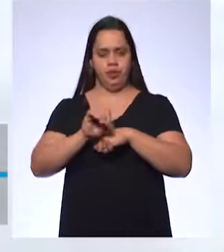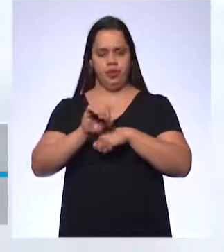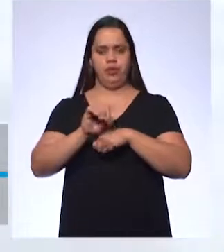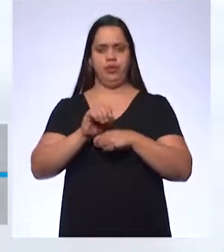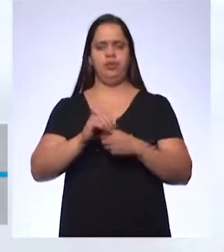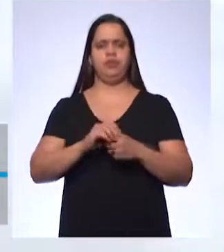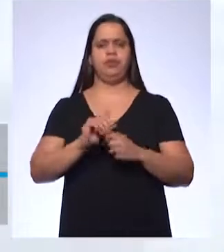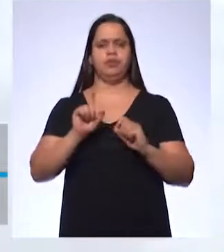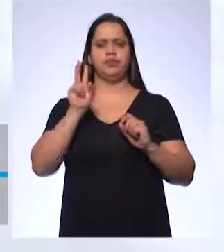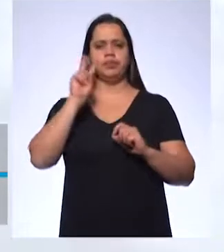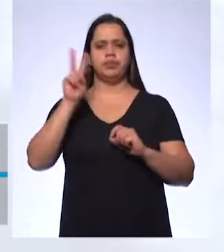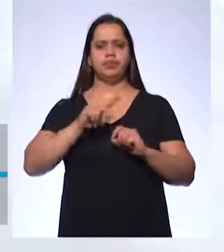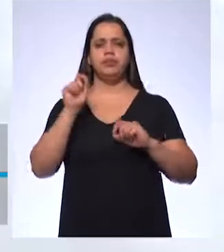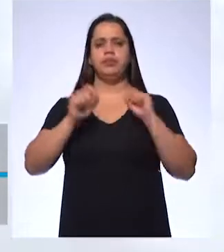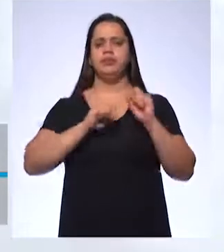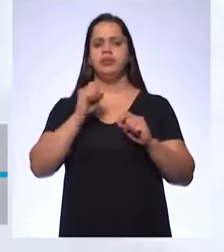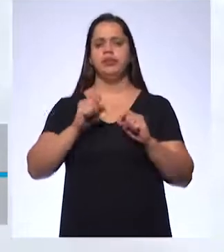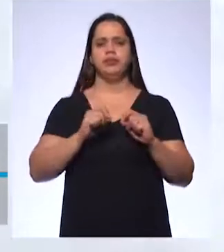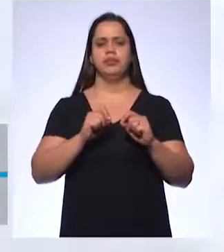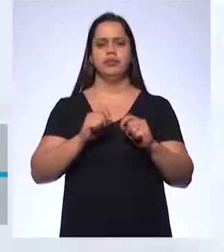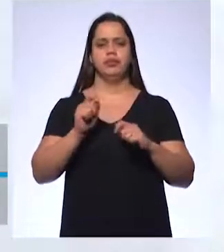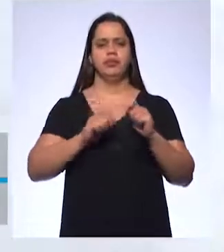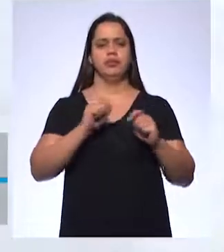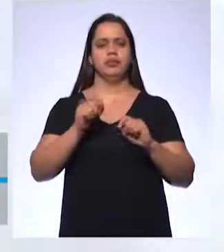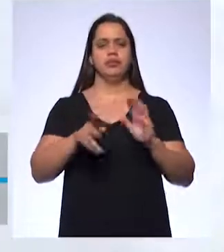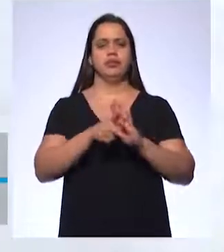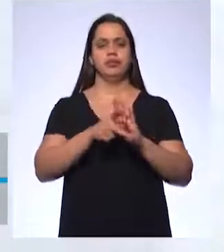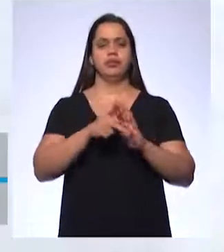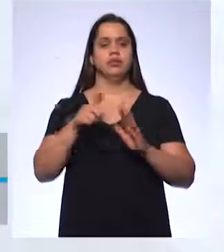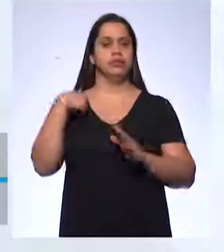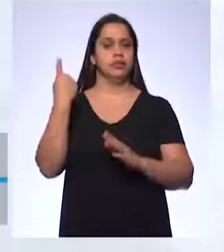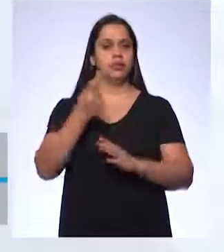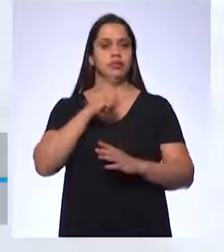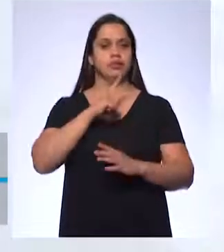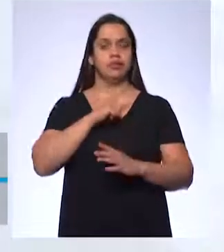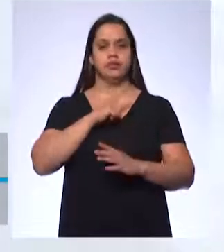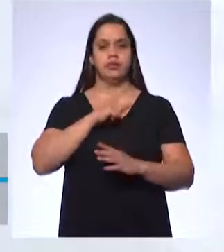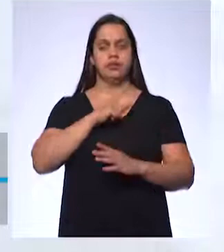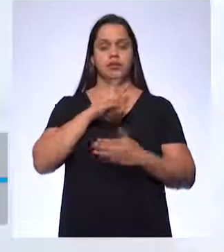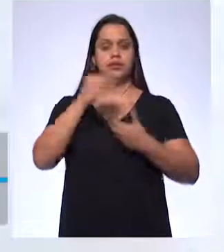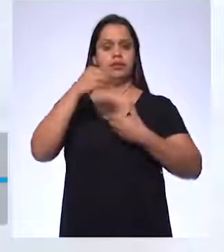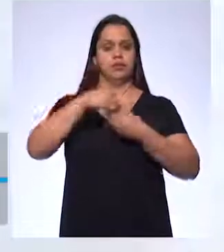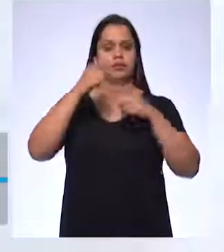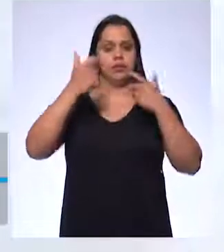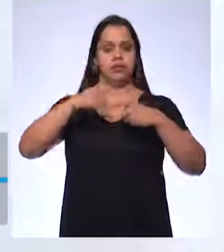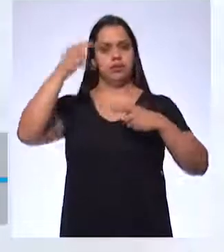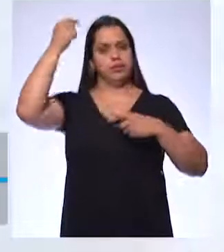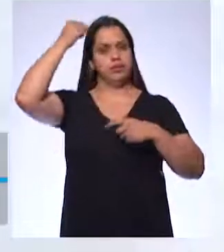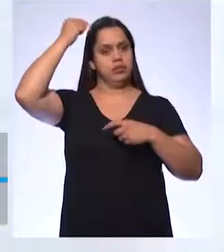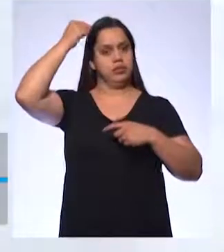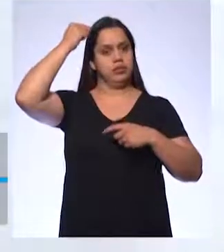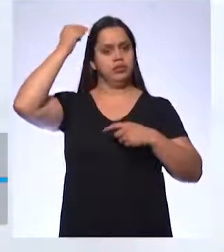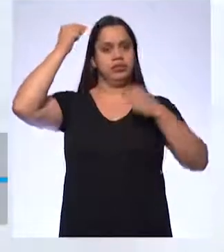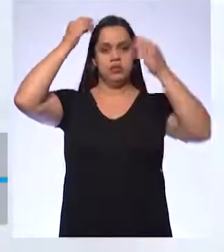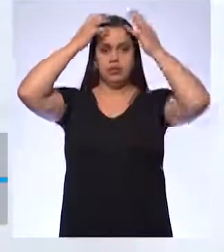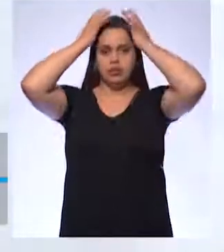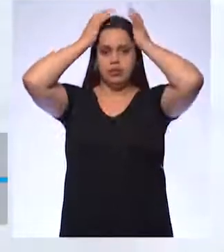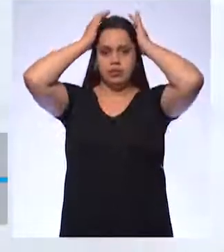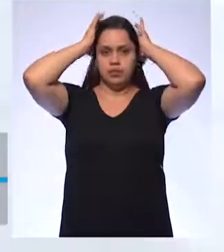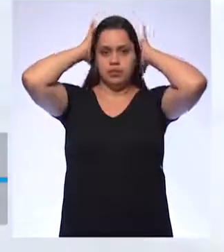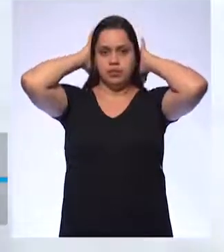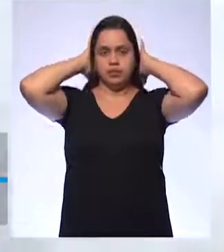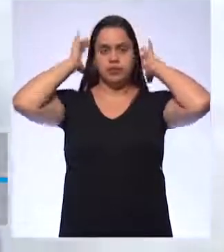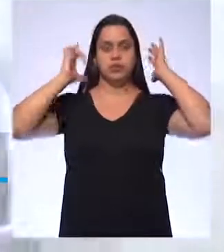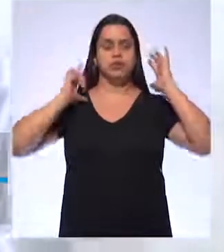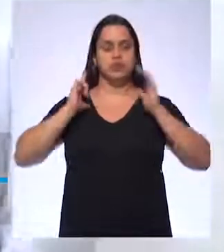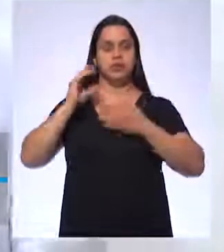um dermatologista explicando, é um fungo que a gente tem naturalmente na nossa cabeça. Eu vou falar de fungo numa outra aula, mas é um fungo que naturalmente a gente tem